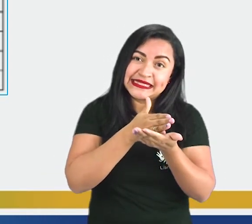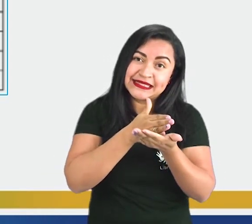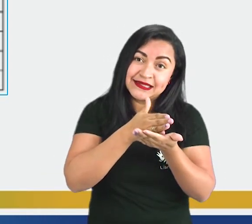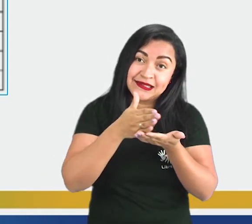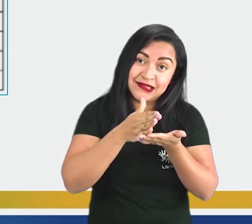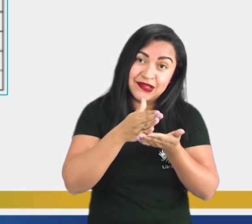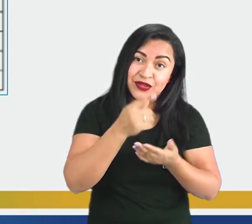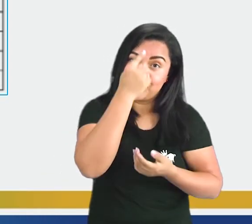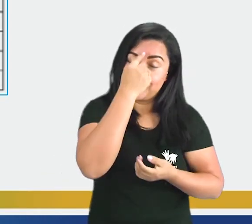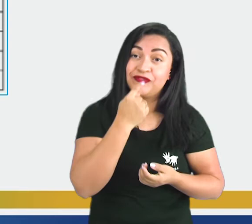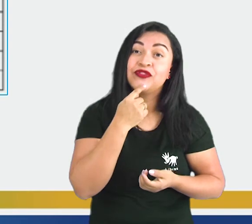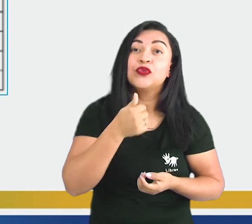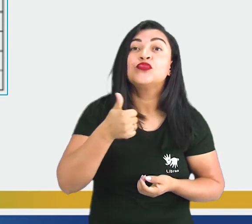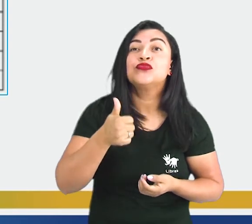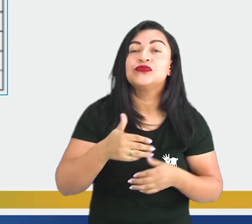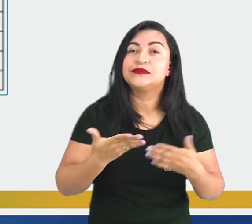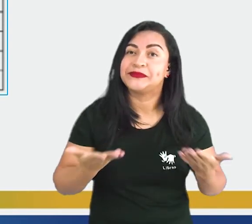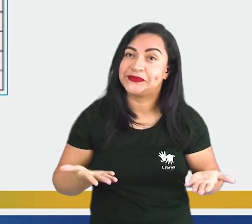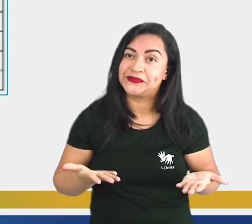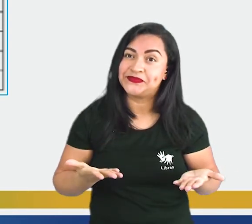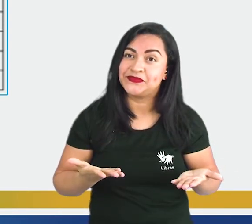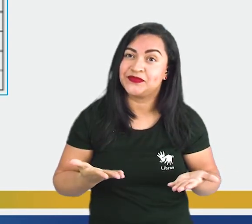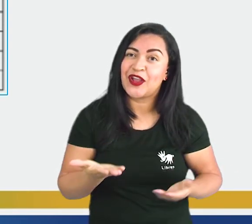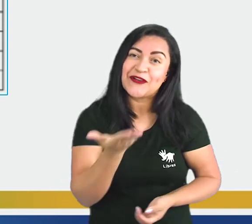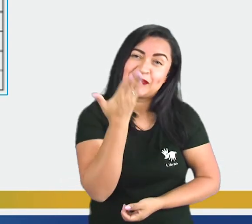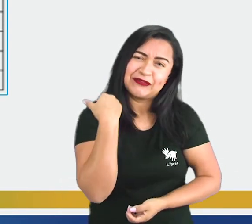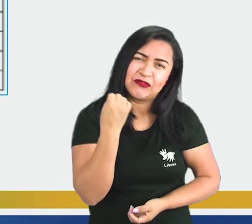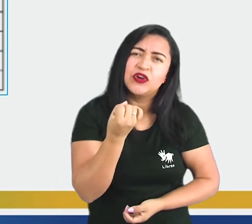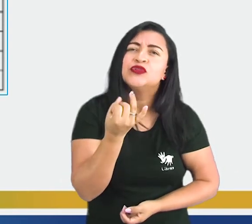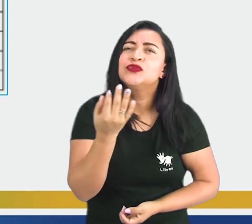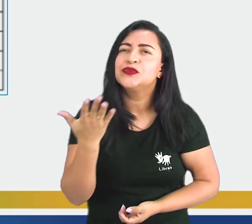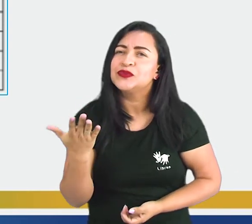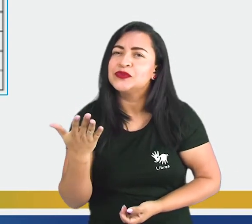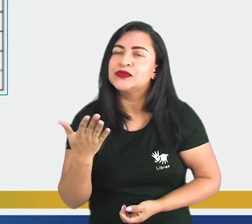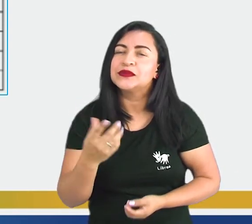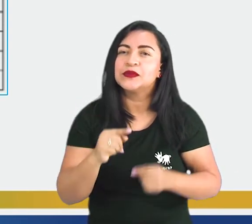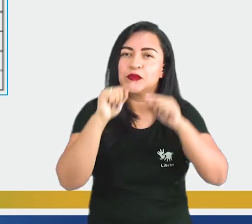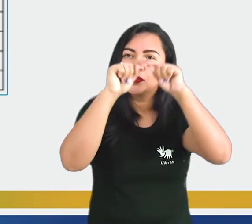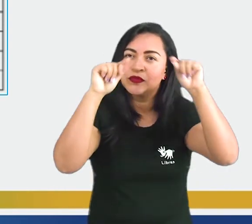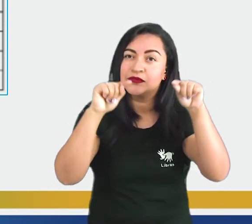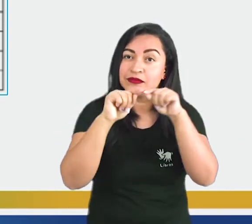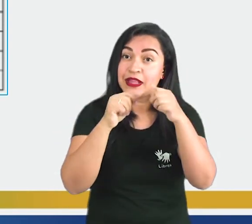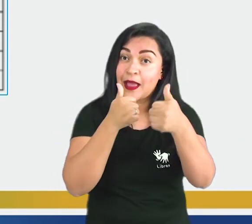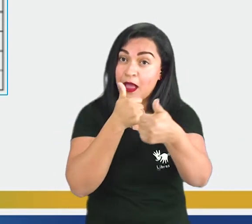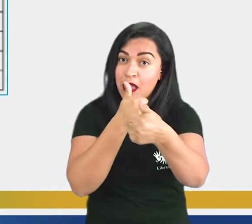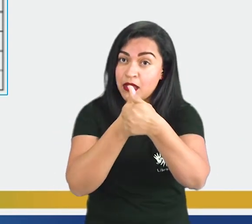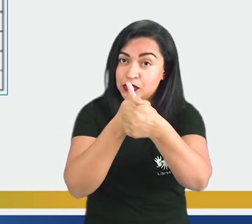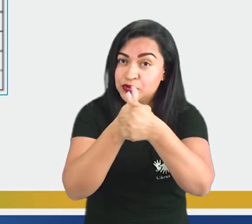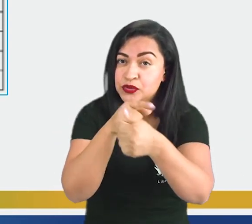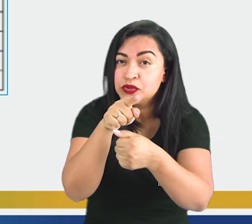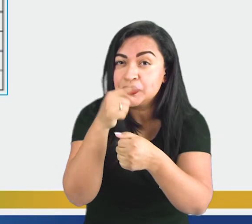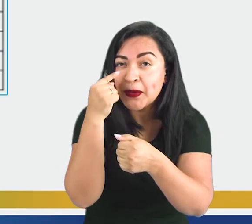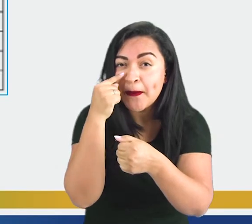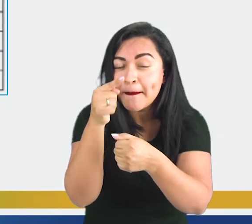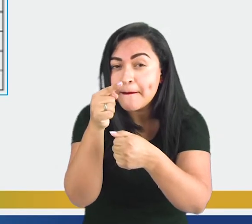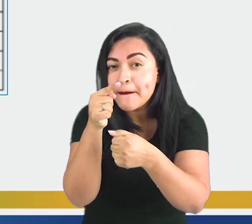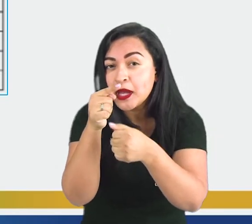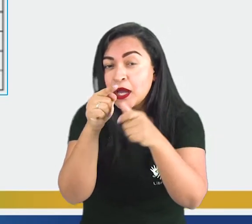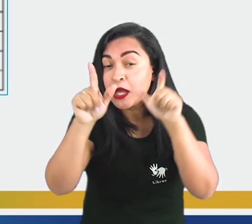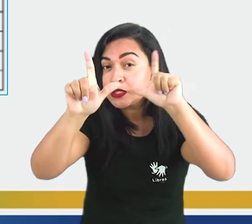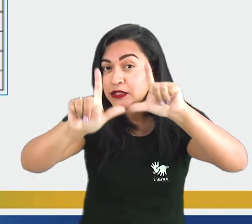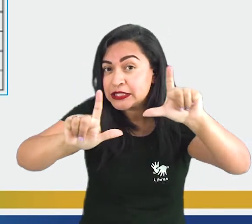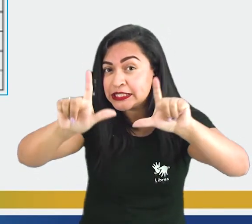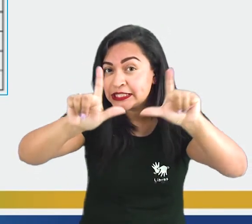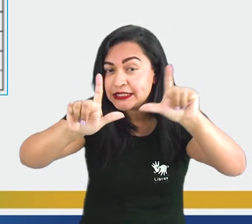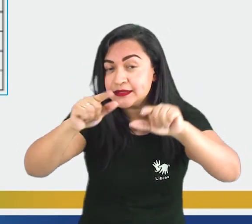figura 1. Então vamos contar quantos quadradinhos tem aí na figura 1? Se aproxime do seu televisor para você conseguir